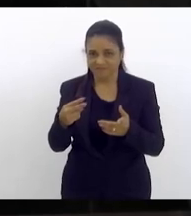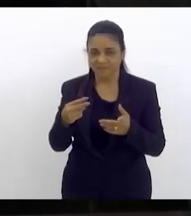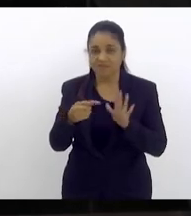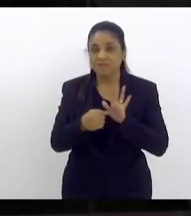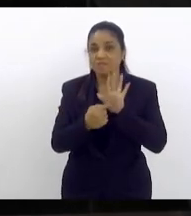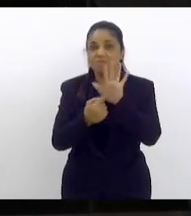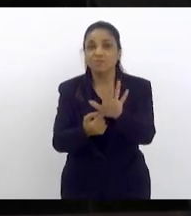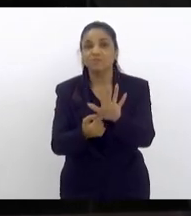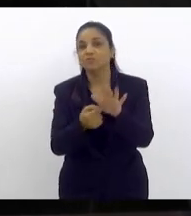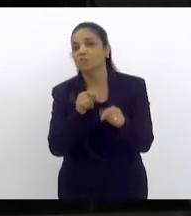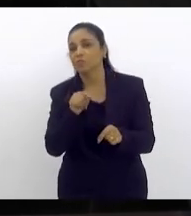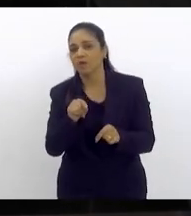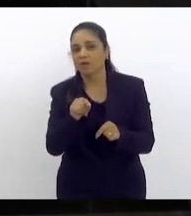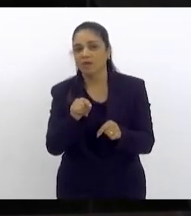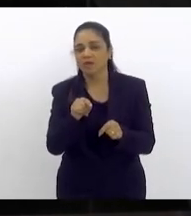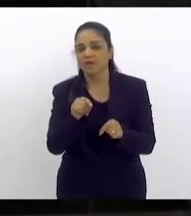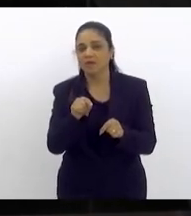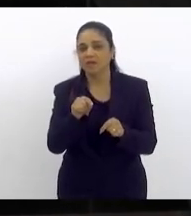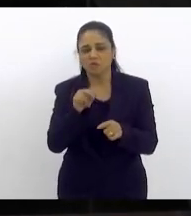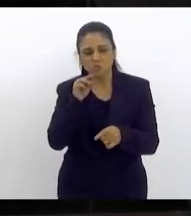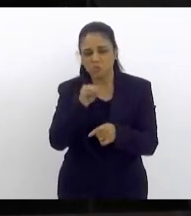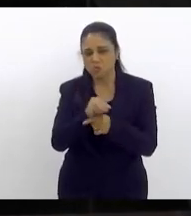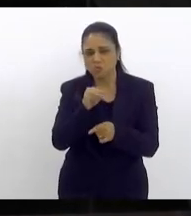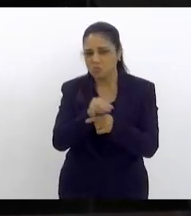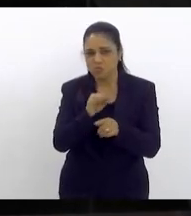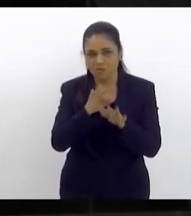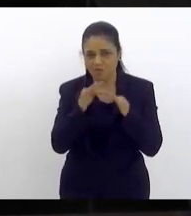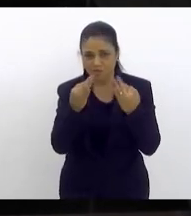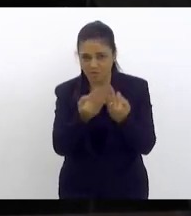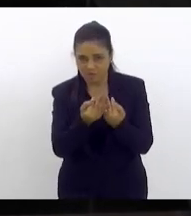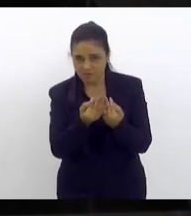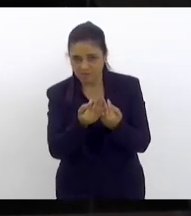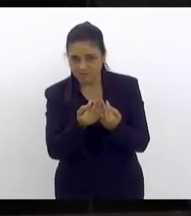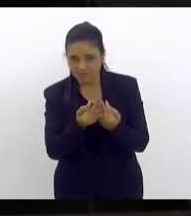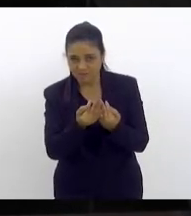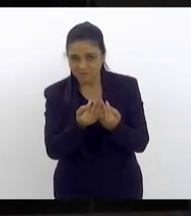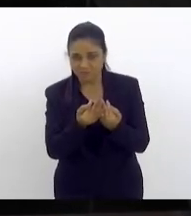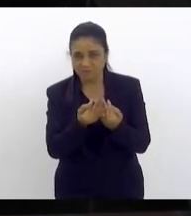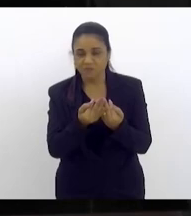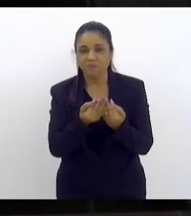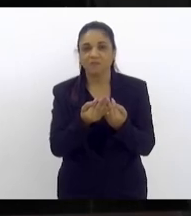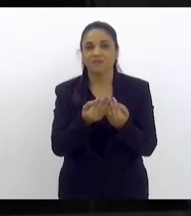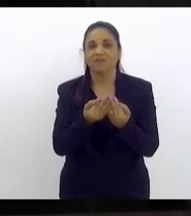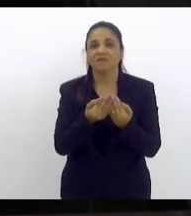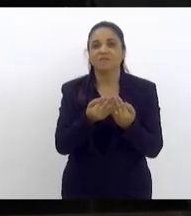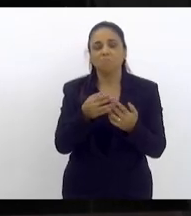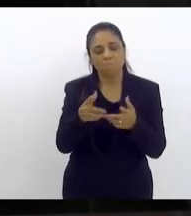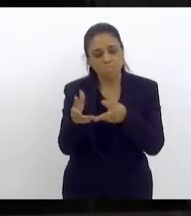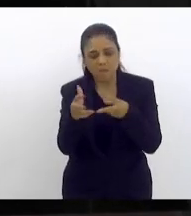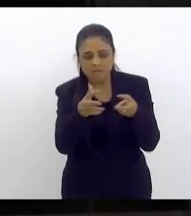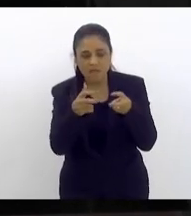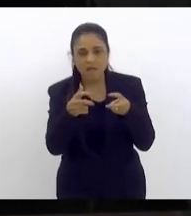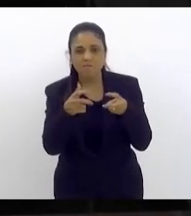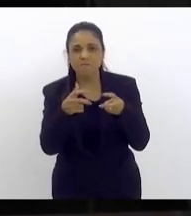demonstrado aqui no protege a família a gente consegue perceber o quanto de mal bolsonaro fez no país